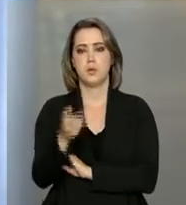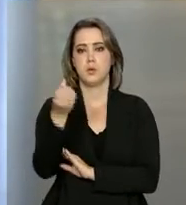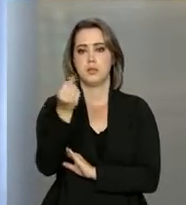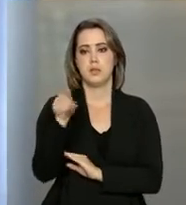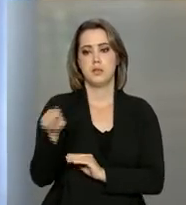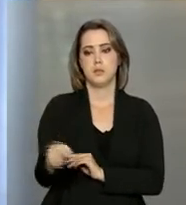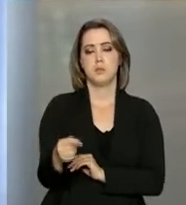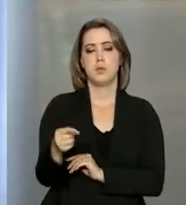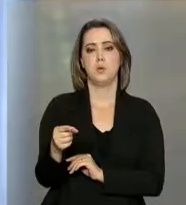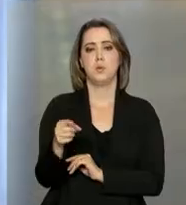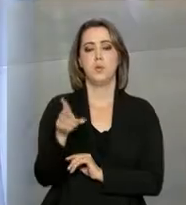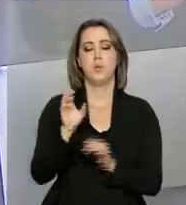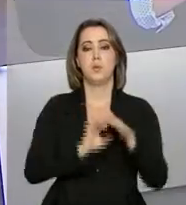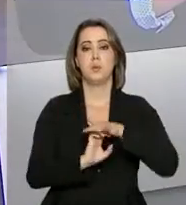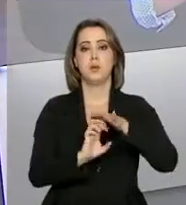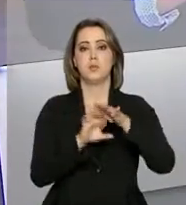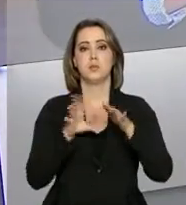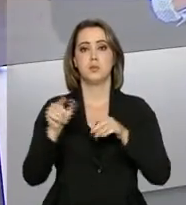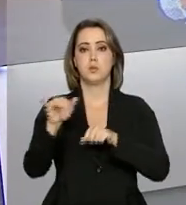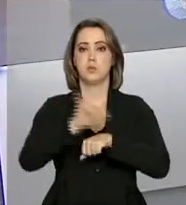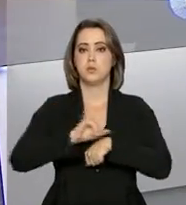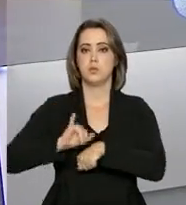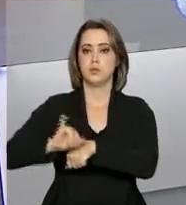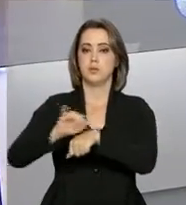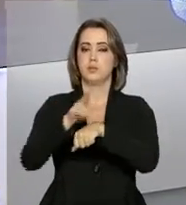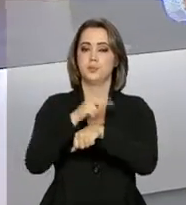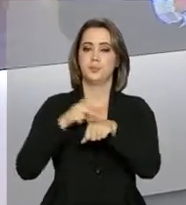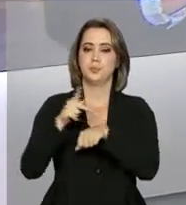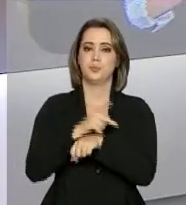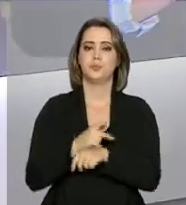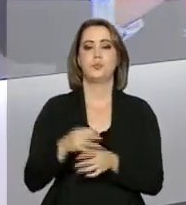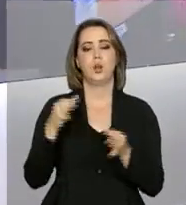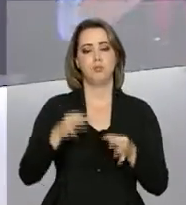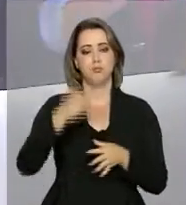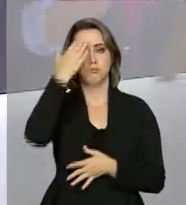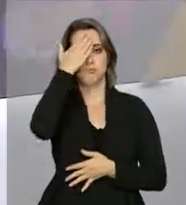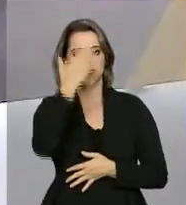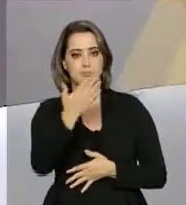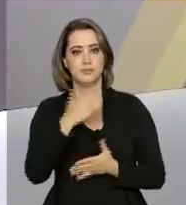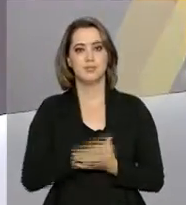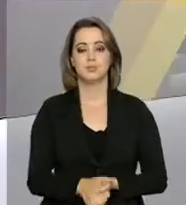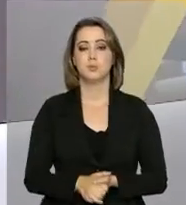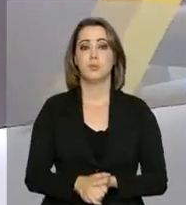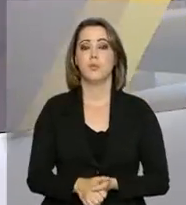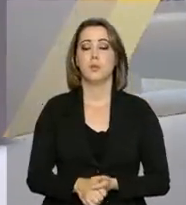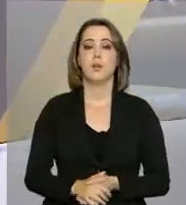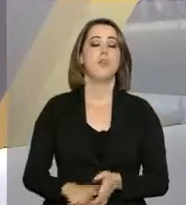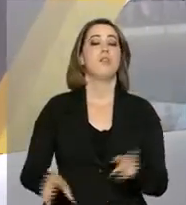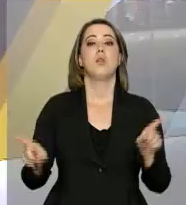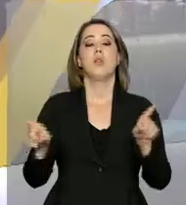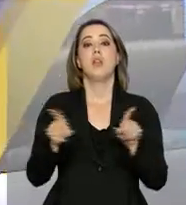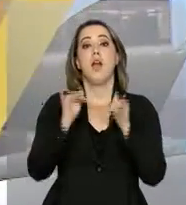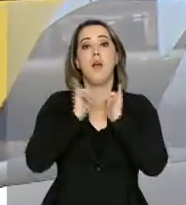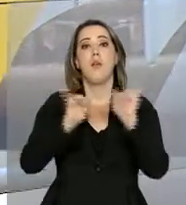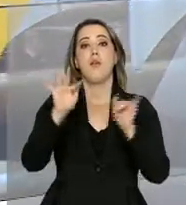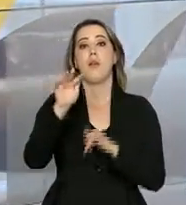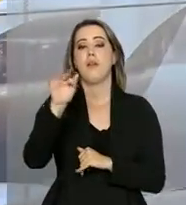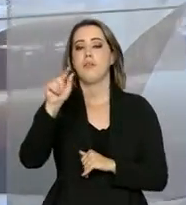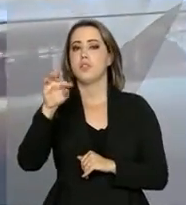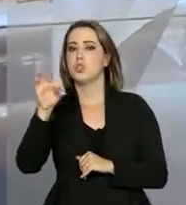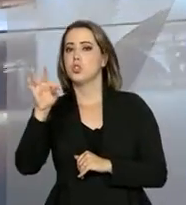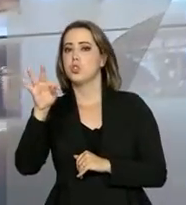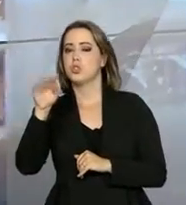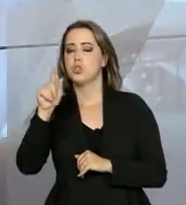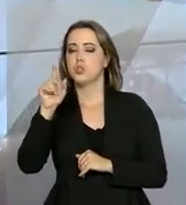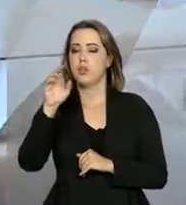todas as capitais do país roberto tá certo bola muito obrigado pelas informações ea fundação getúlio vargas também divulgou uma pesquisa hoje